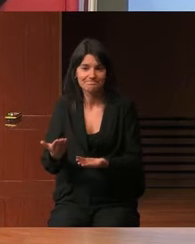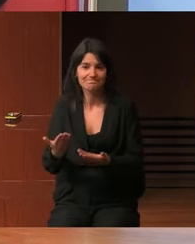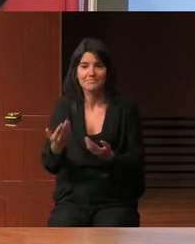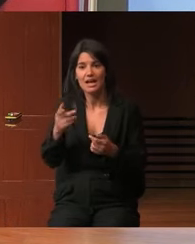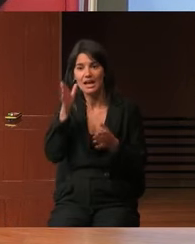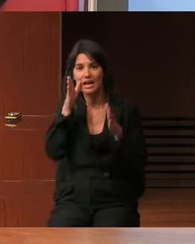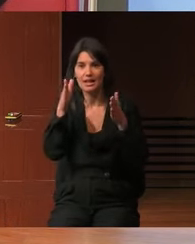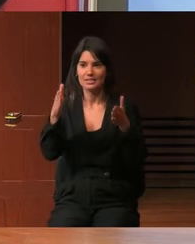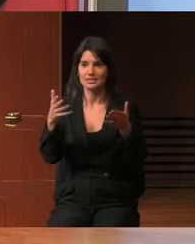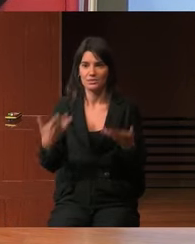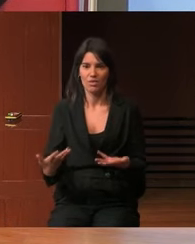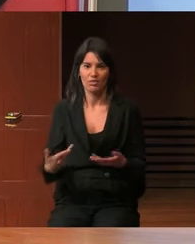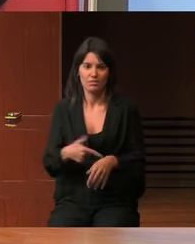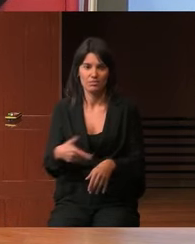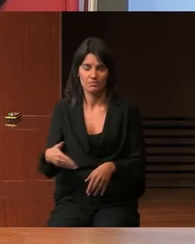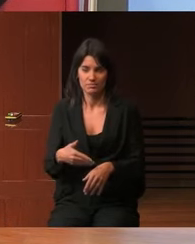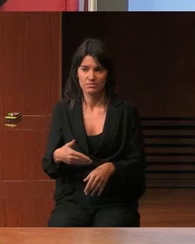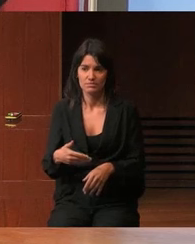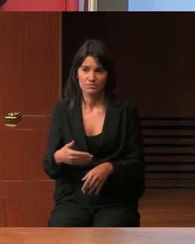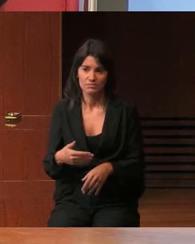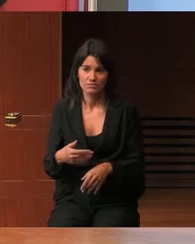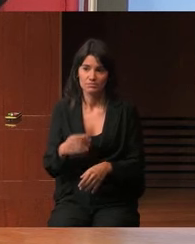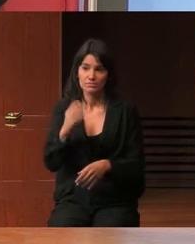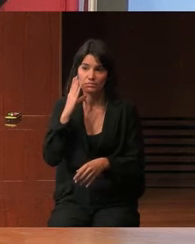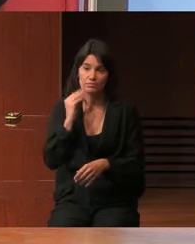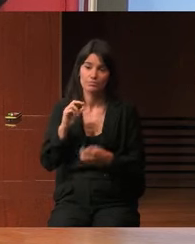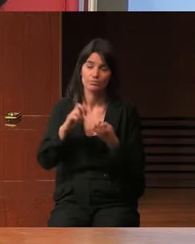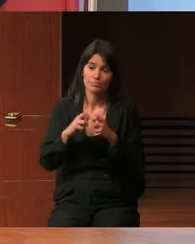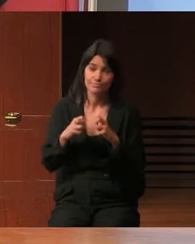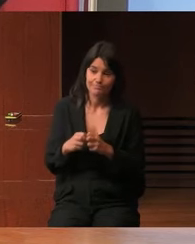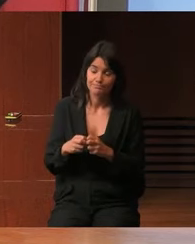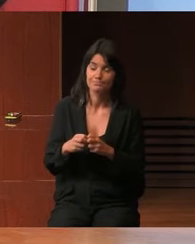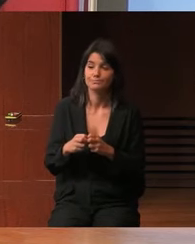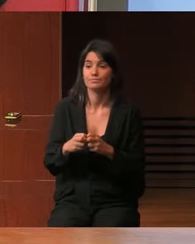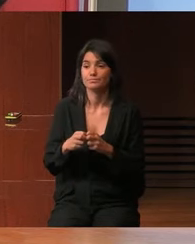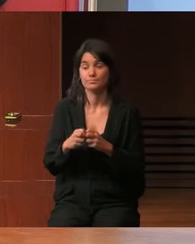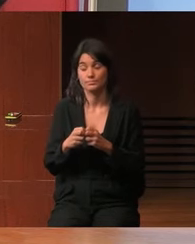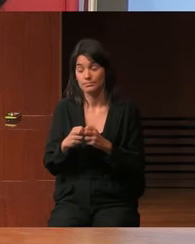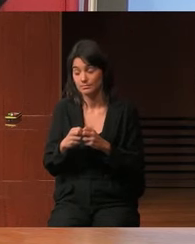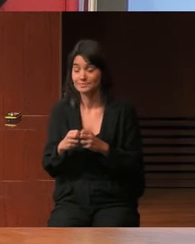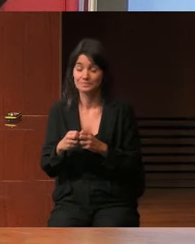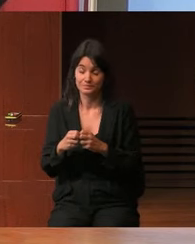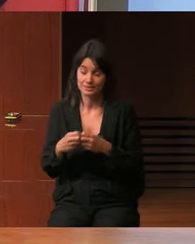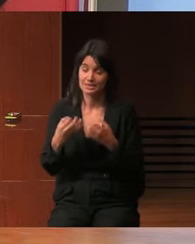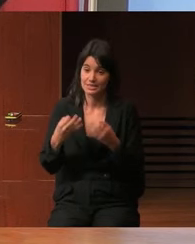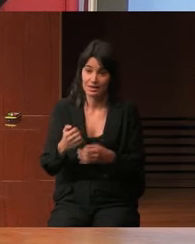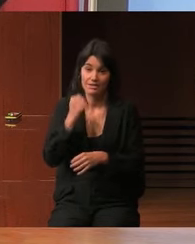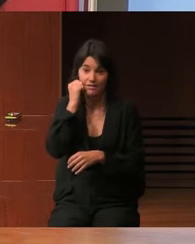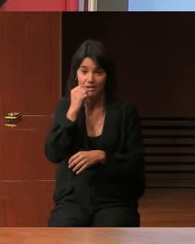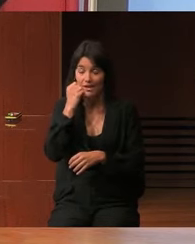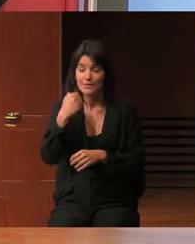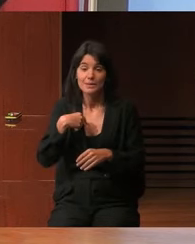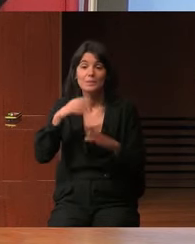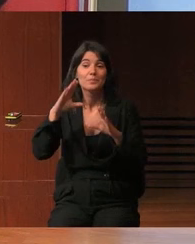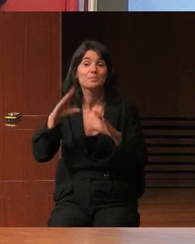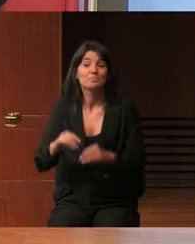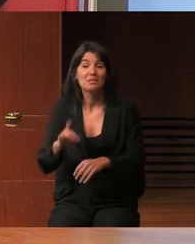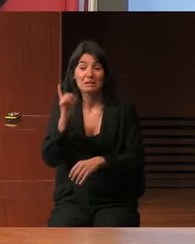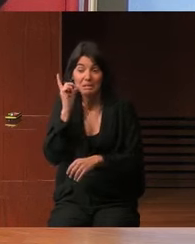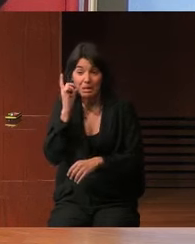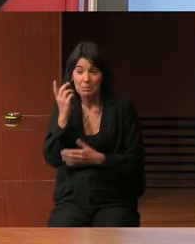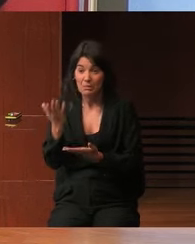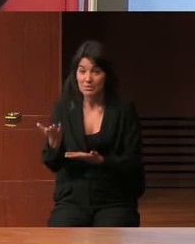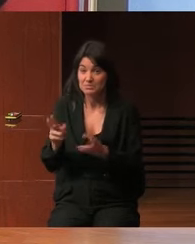com que nós estamos a lidar no nosso tempo. E creio que estes são problemas seríssimos. Eu não sei se a questão do